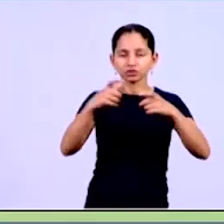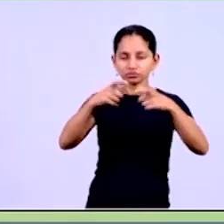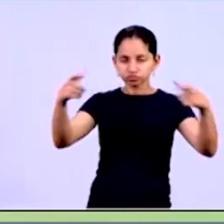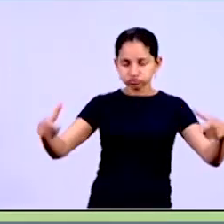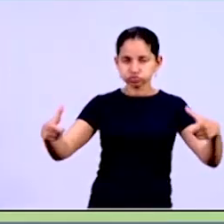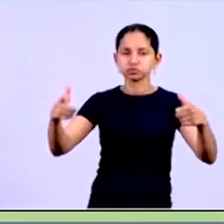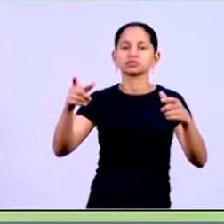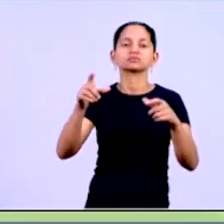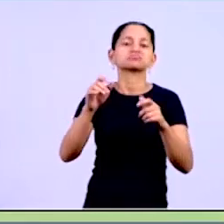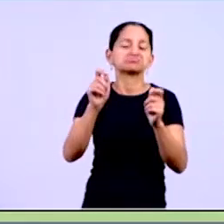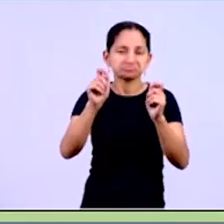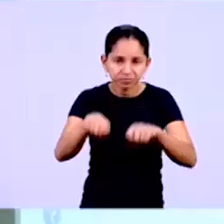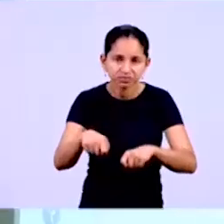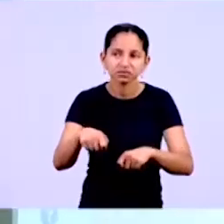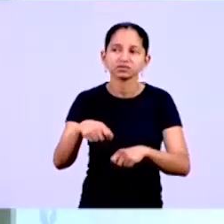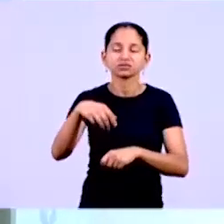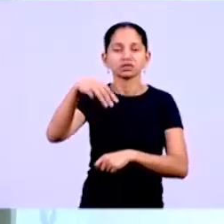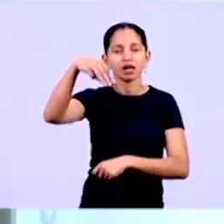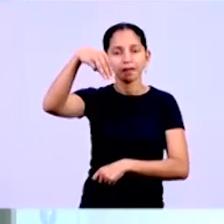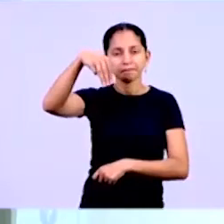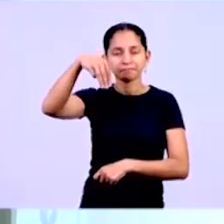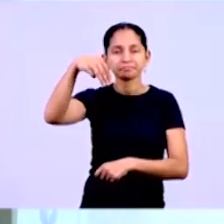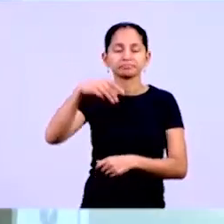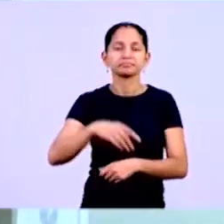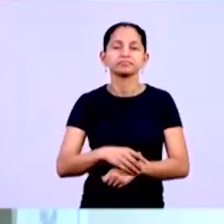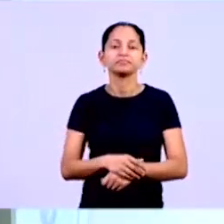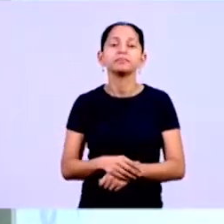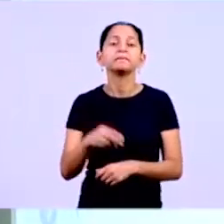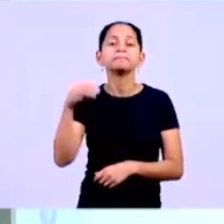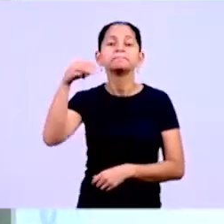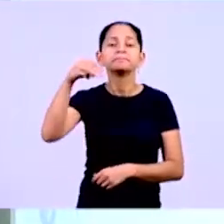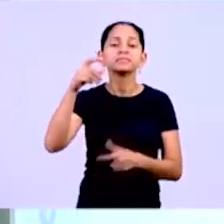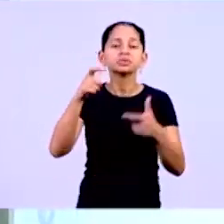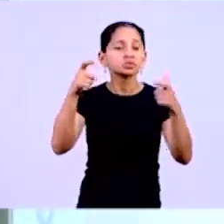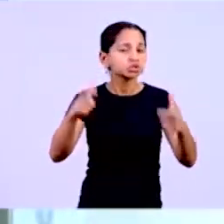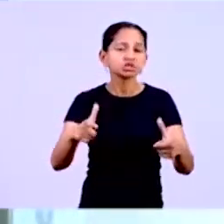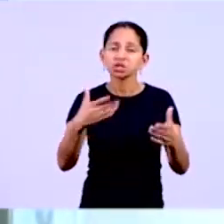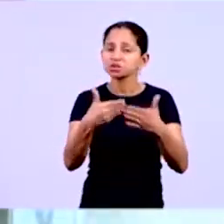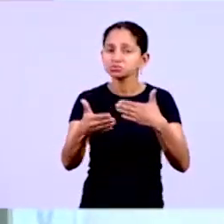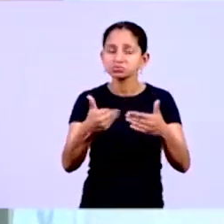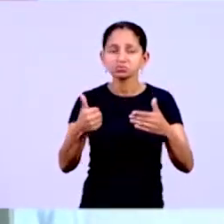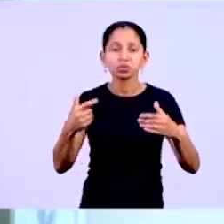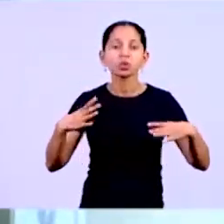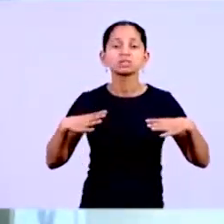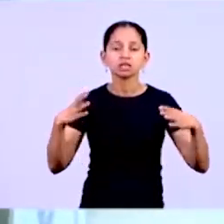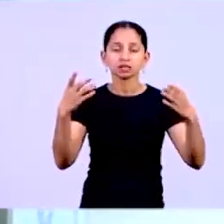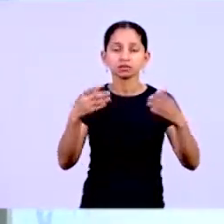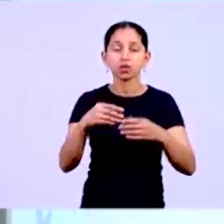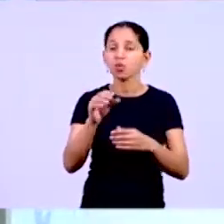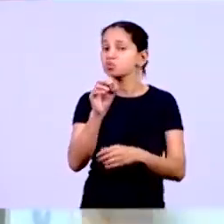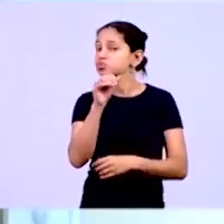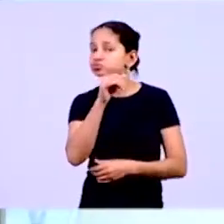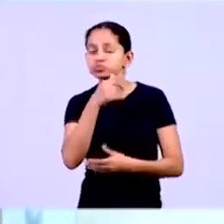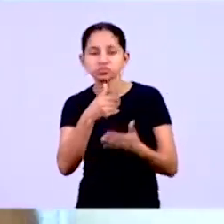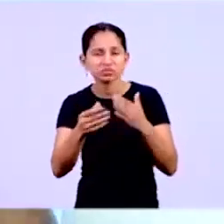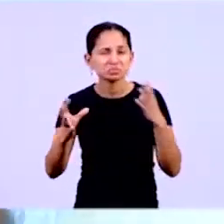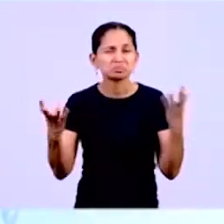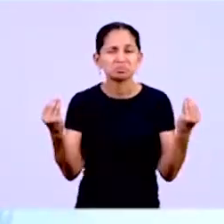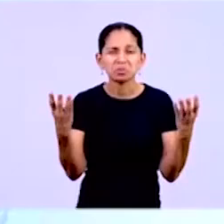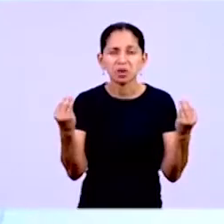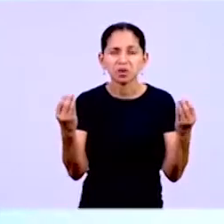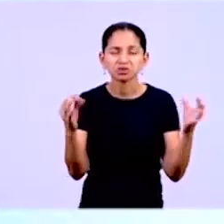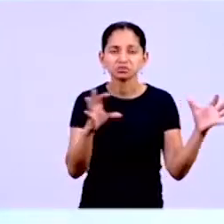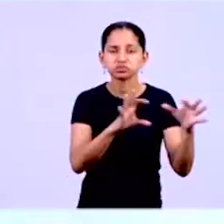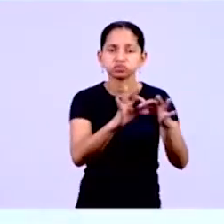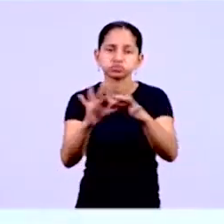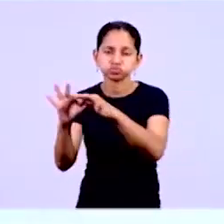local, uma MAN, né, metropolitana, quer dizer, numa determinada cidade, ou uma WAN que interliga várias cidades. Essa